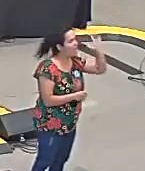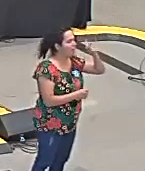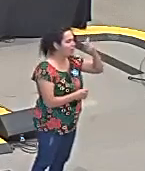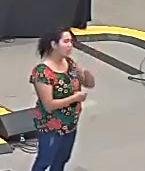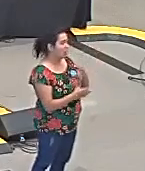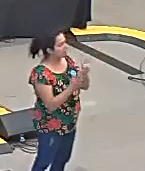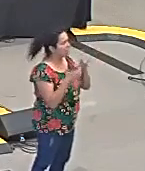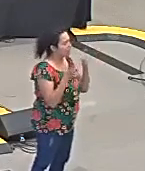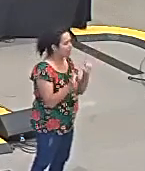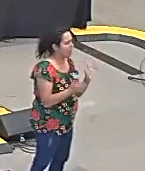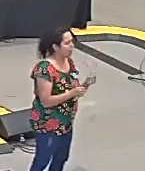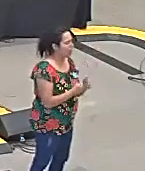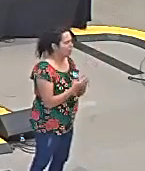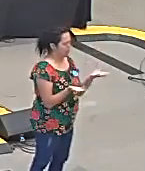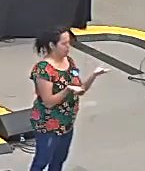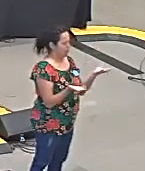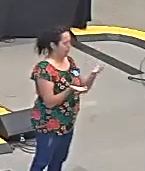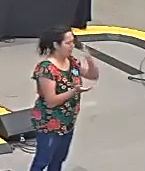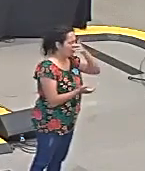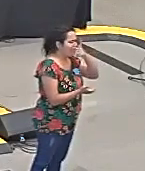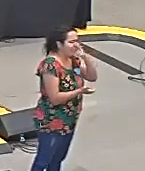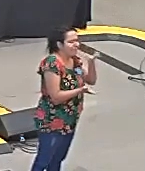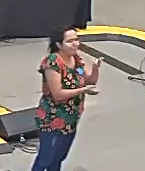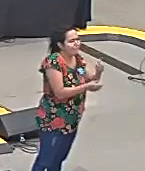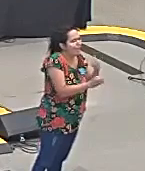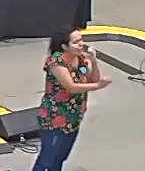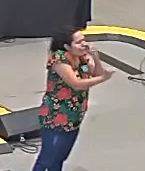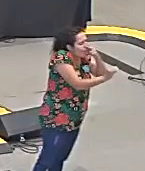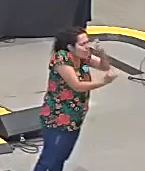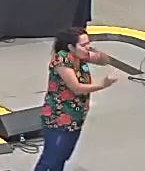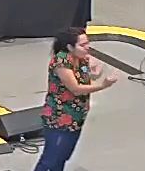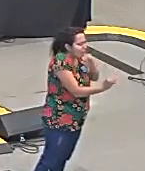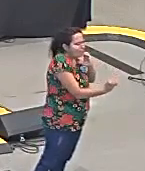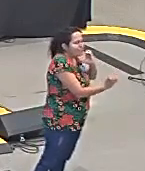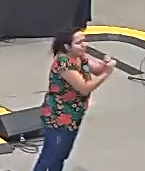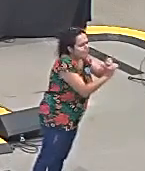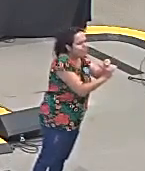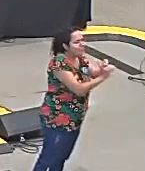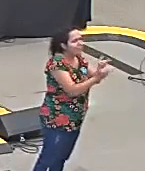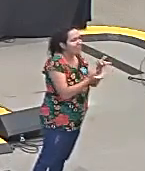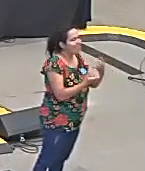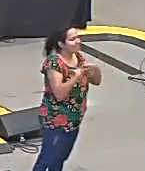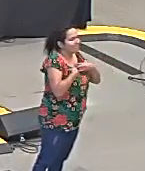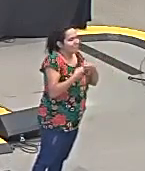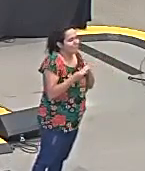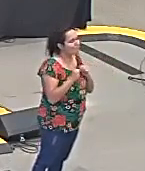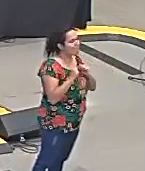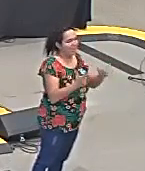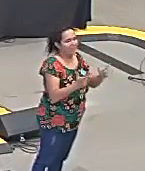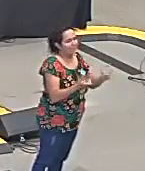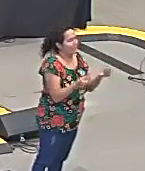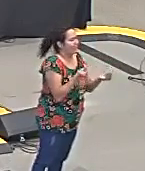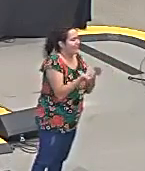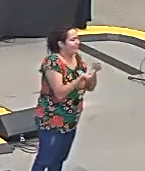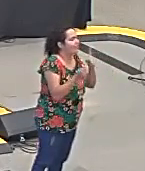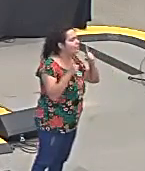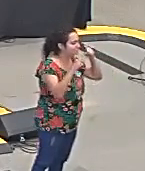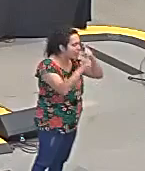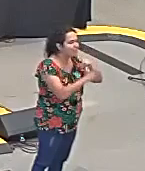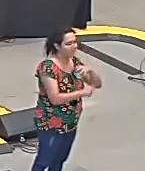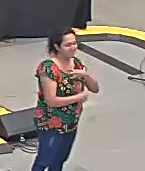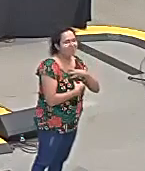maior, que é a da comunicação, para entender o que está acontecendo, por que, que essa carteirinha não está sendo emitida. Eu sou surda, a minha língua é